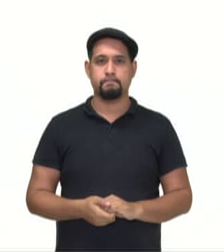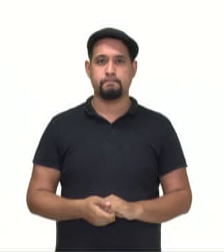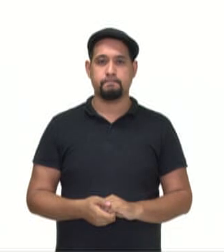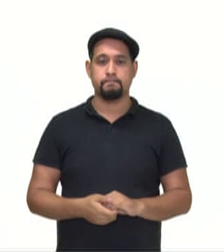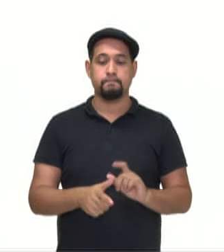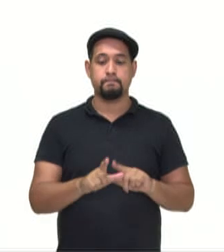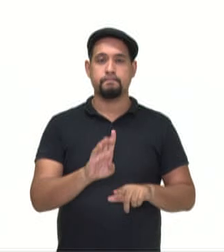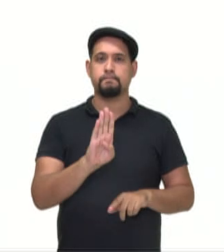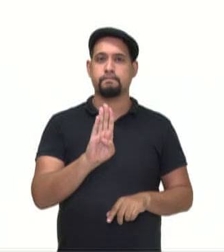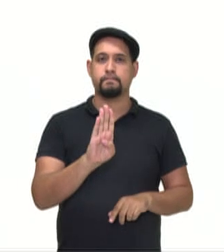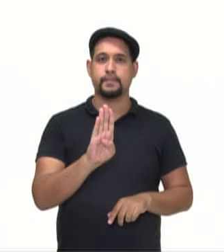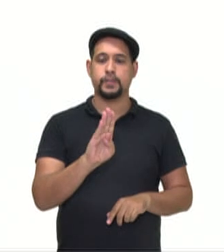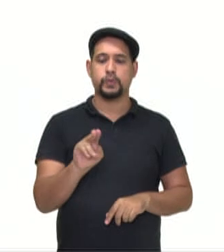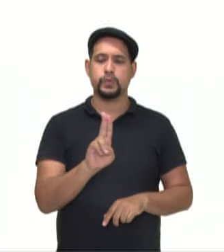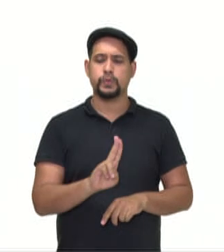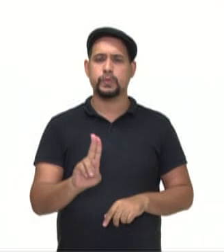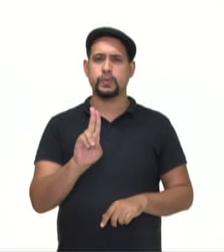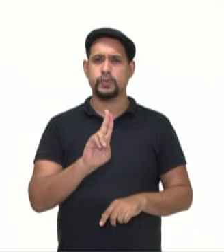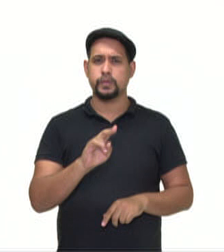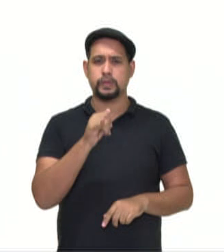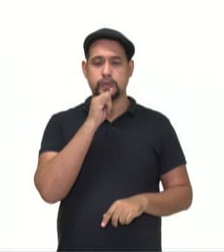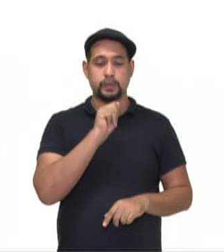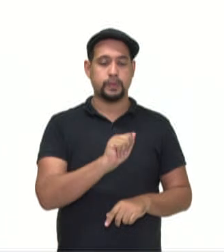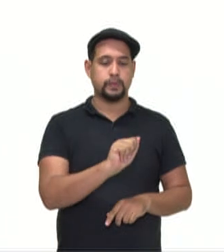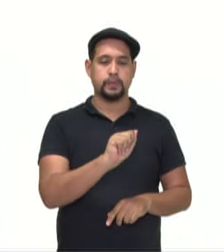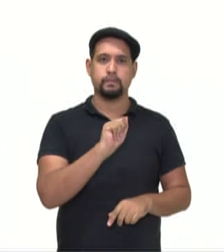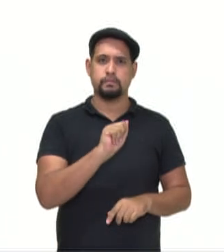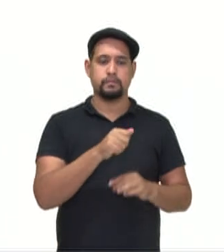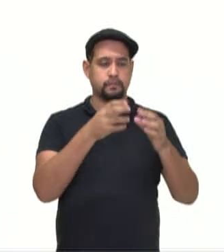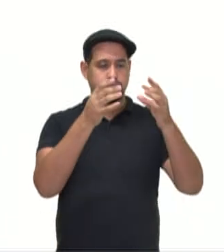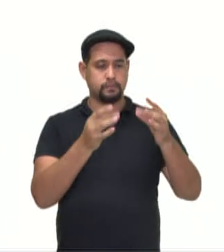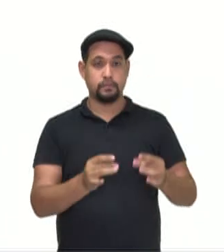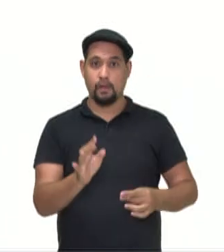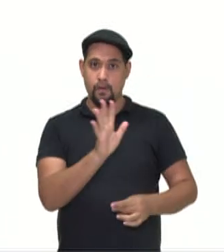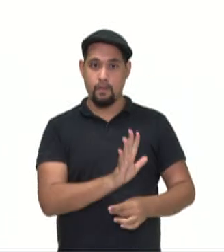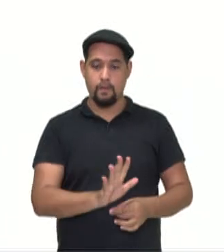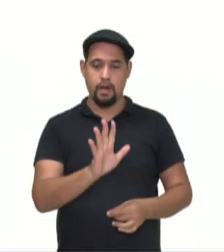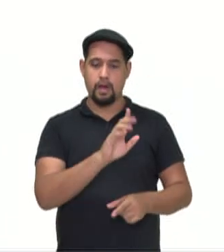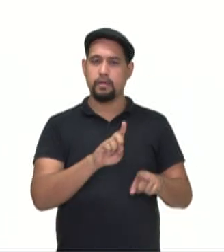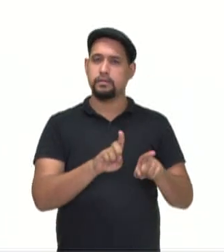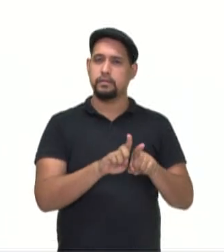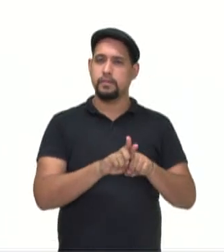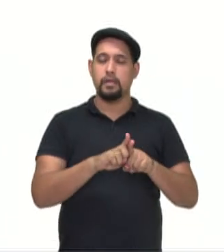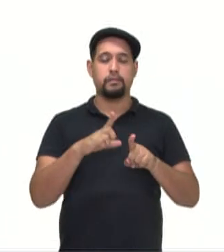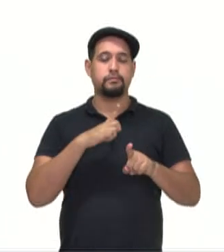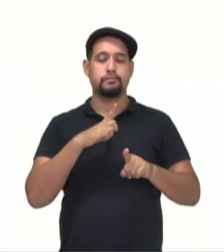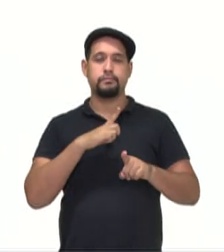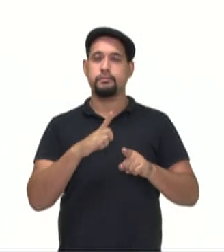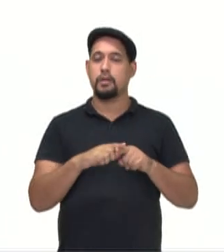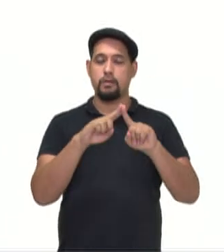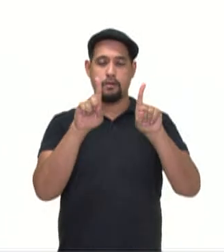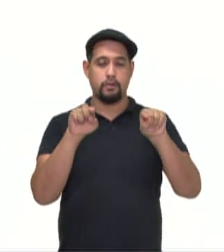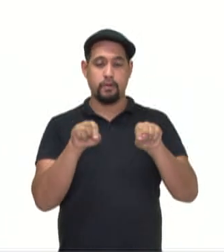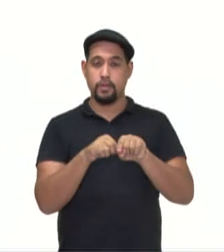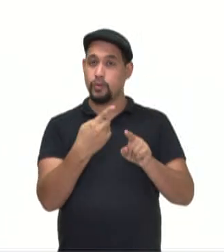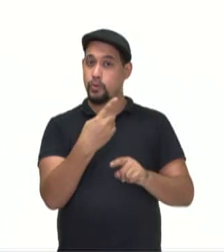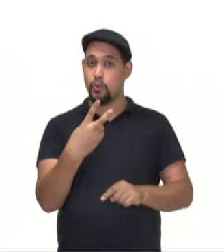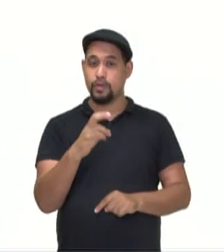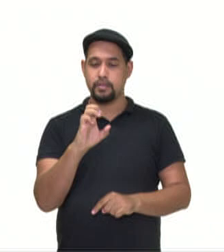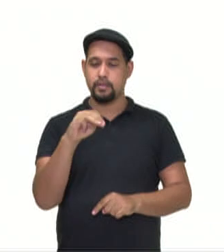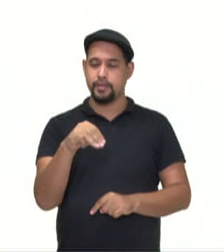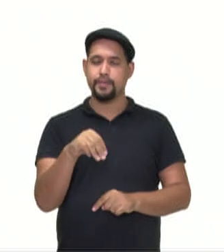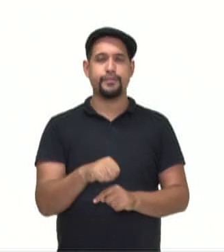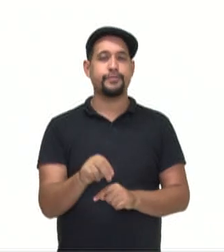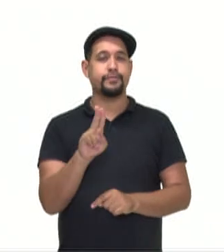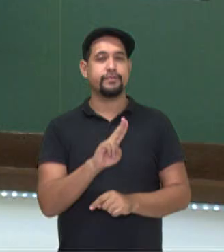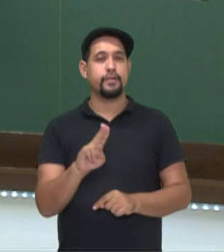Letra B. Usando as expressões do item A, determine a área e o perímetro de um quadrado de lado 12 centímetros. Então você vai usar